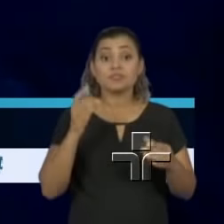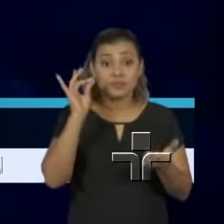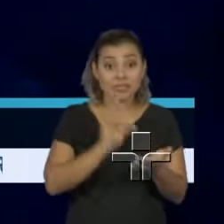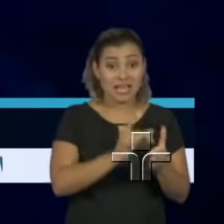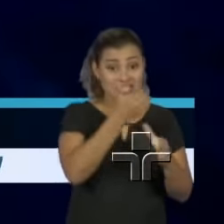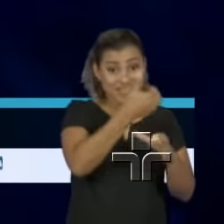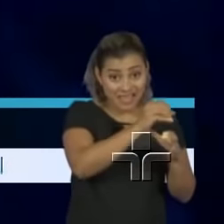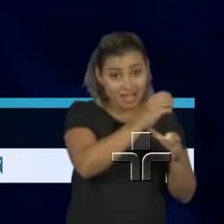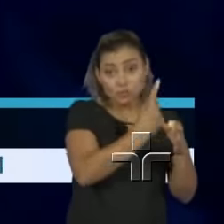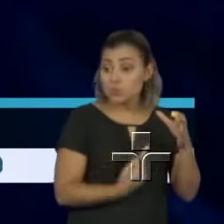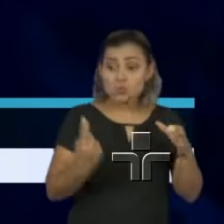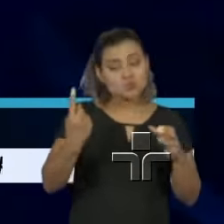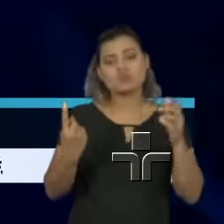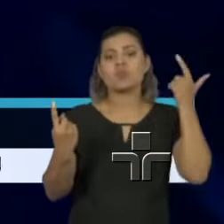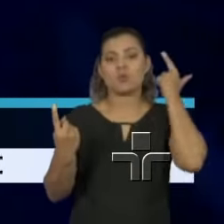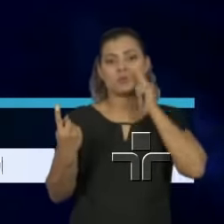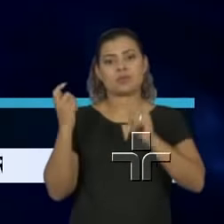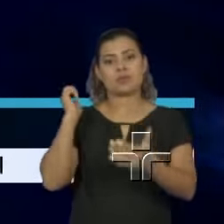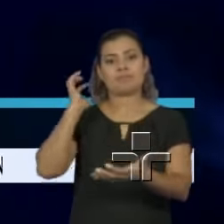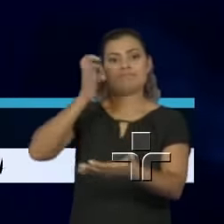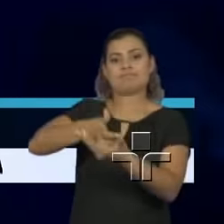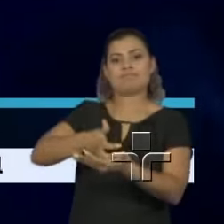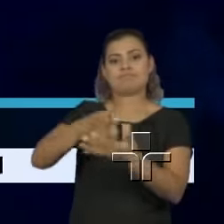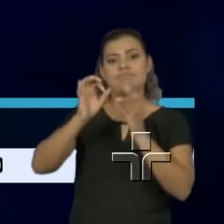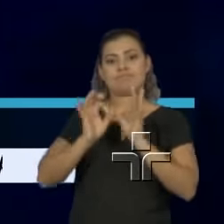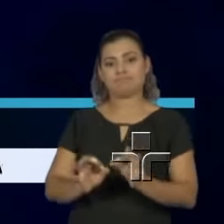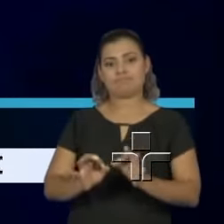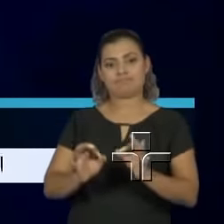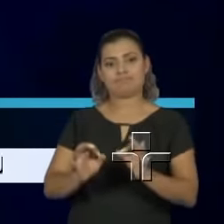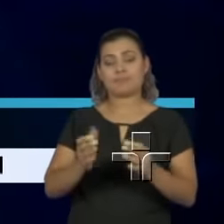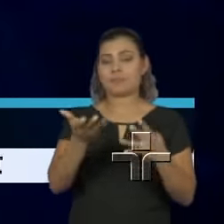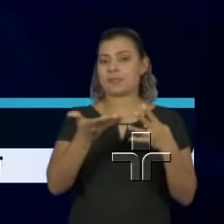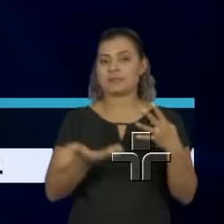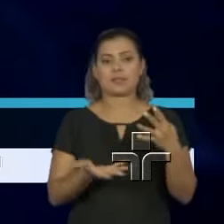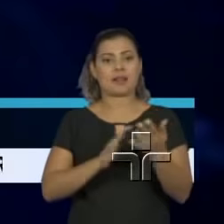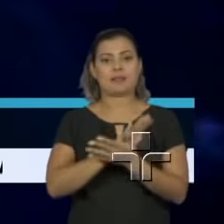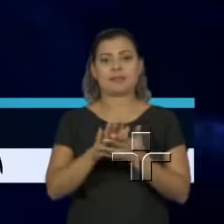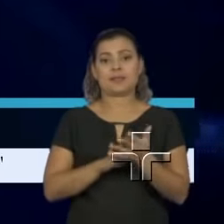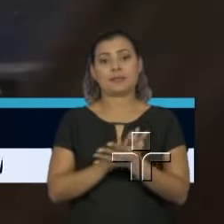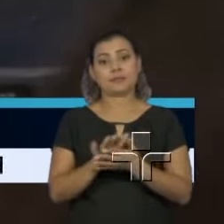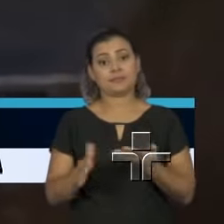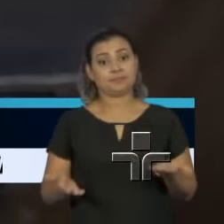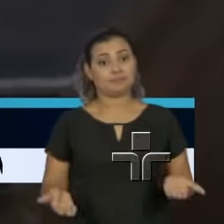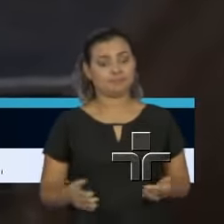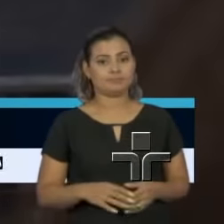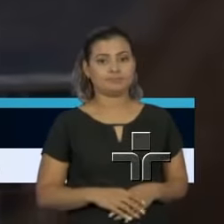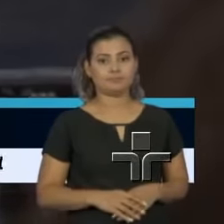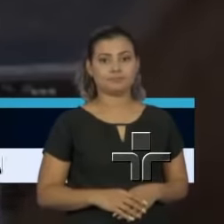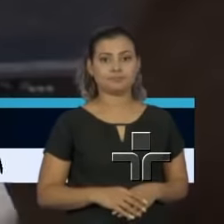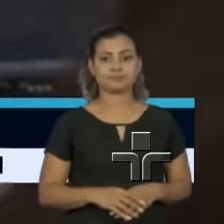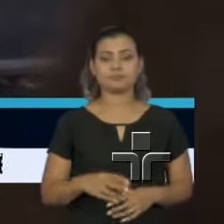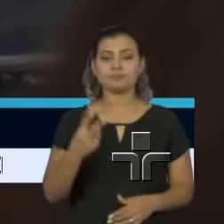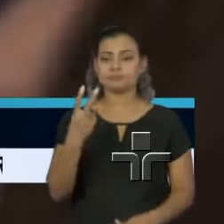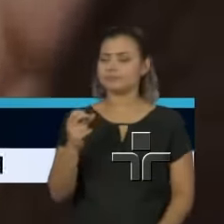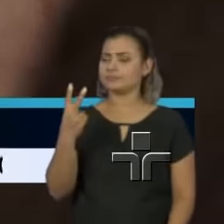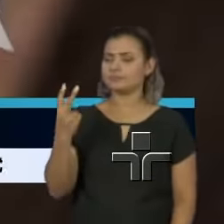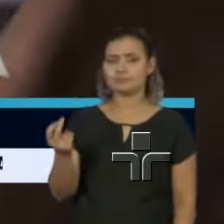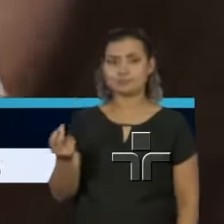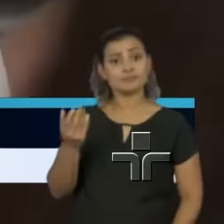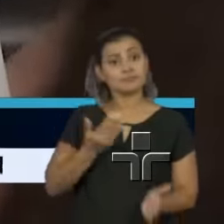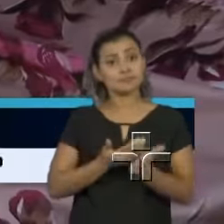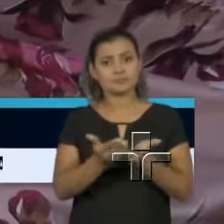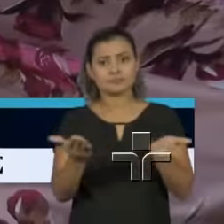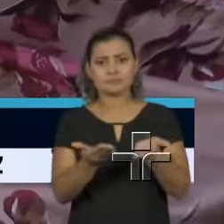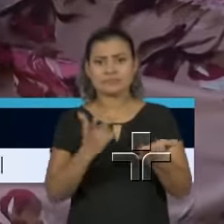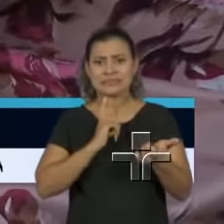10 brasileiros vai conseguir pagar as contas sem precisar parcelar ou usar reservas. 2020 mal começou